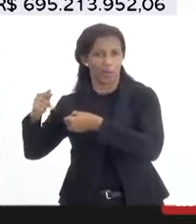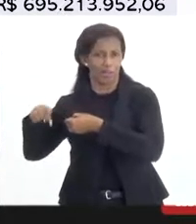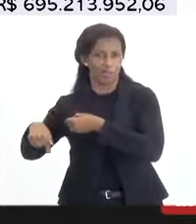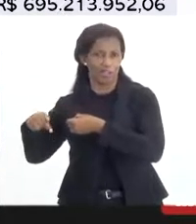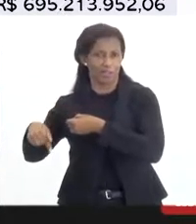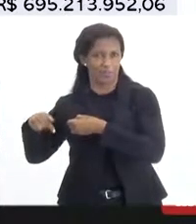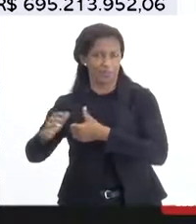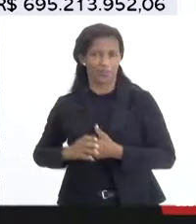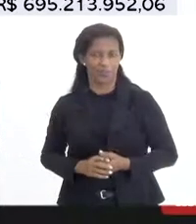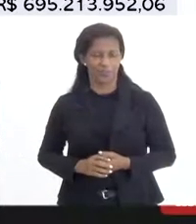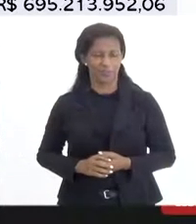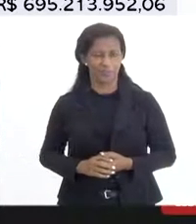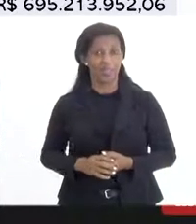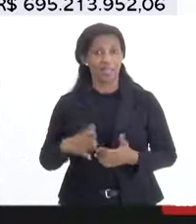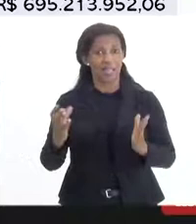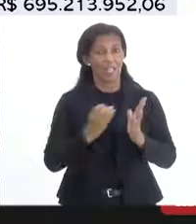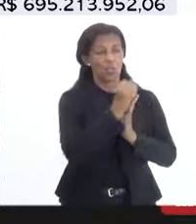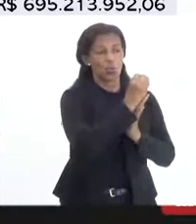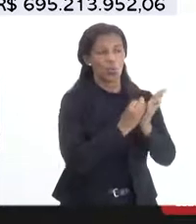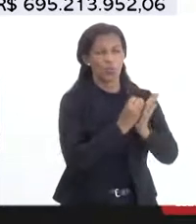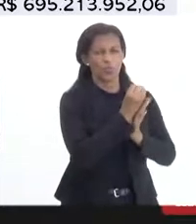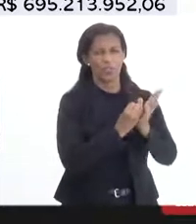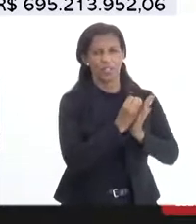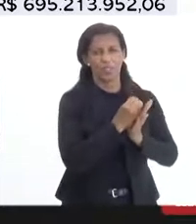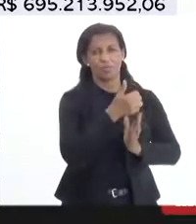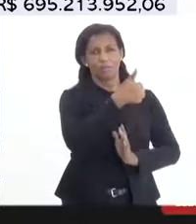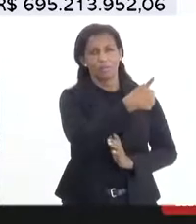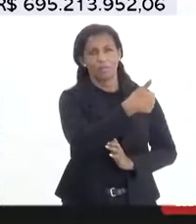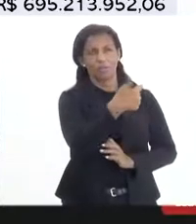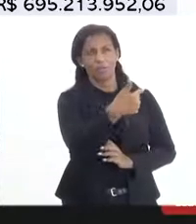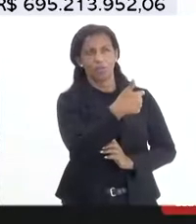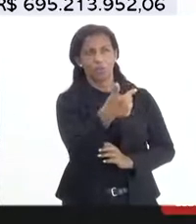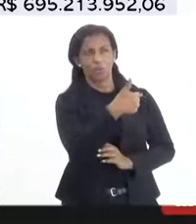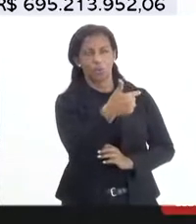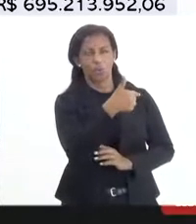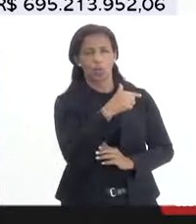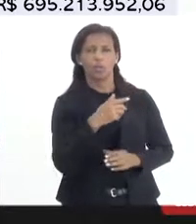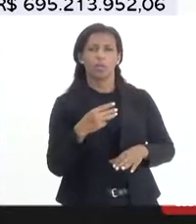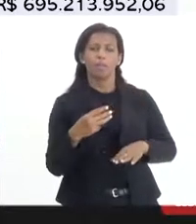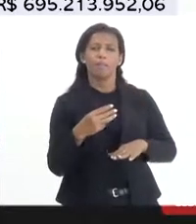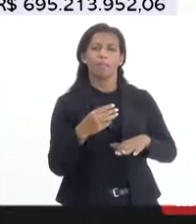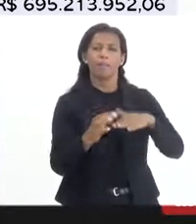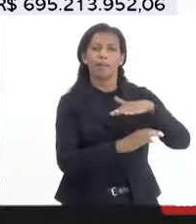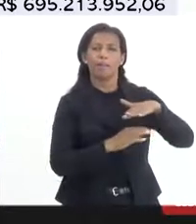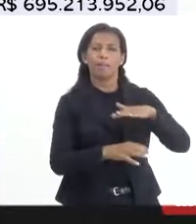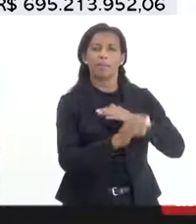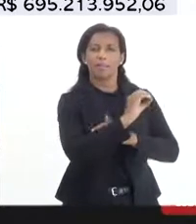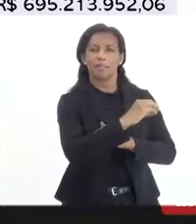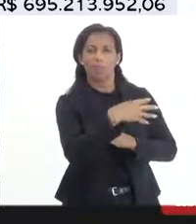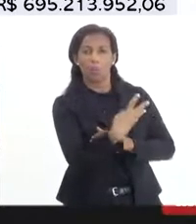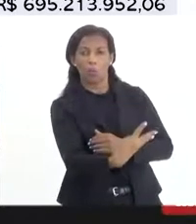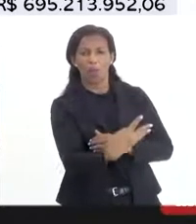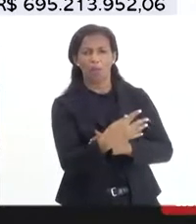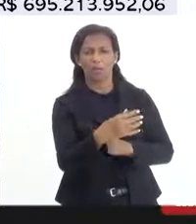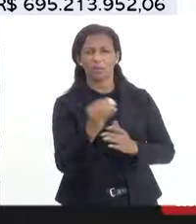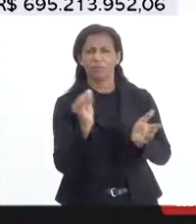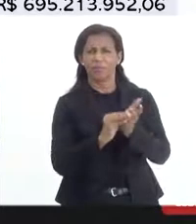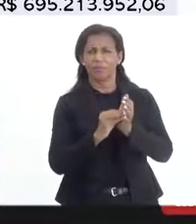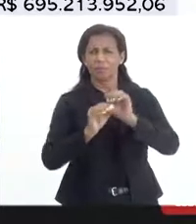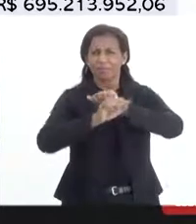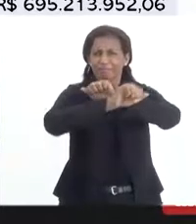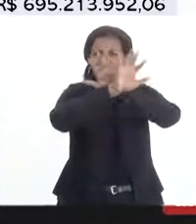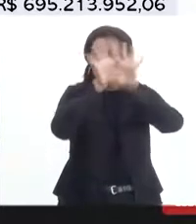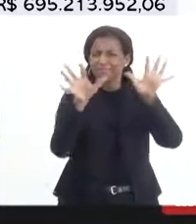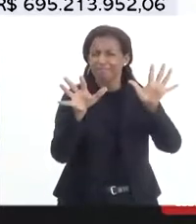ofício, deputado 122, prestado pela 04, ficou um pouco claro os trabalhos que estão sendo feitos e, no nosso